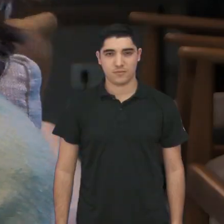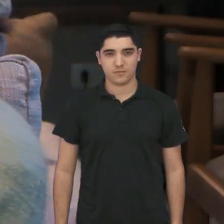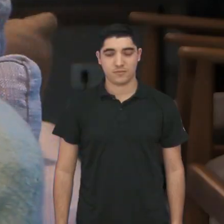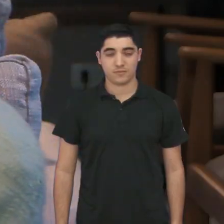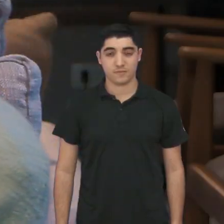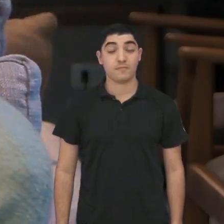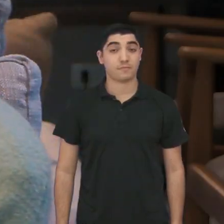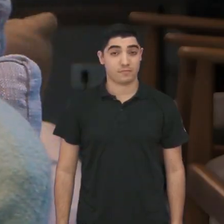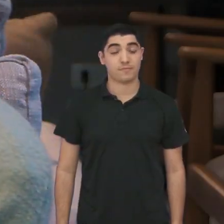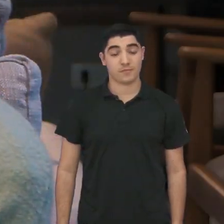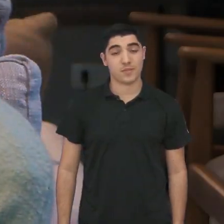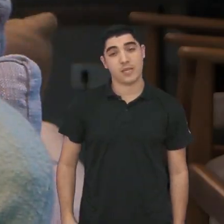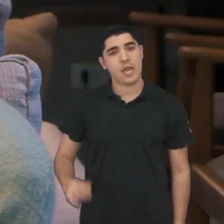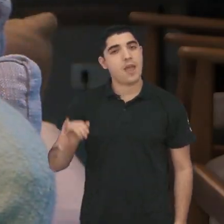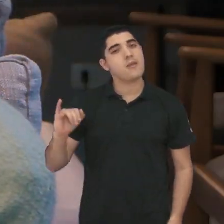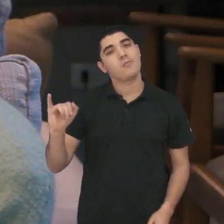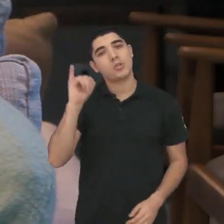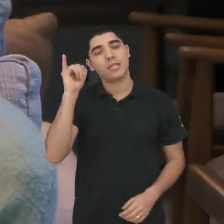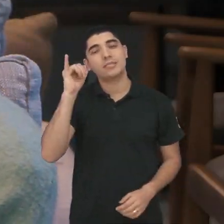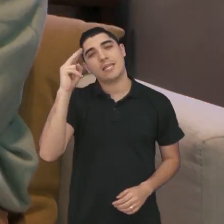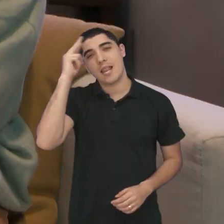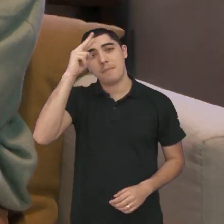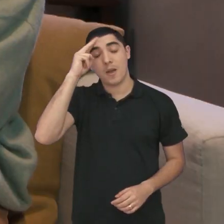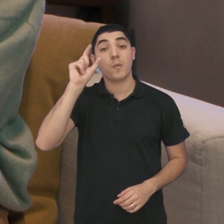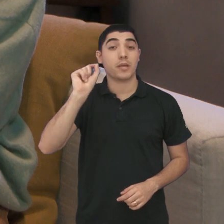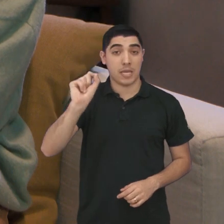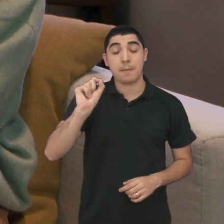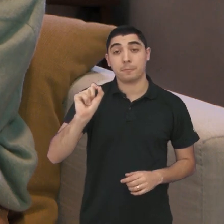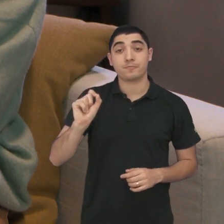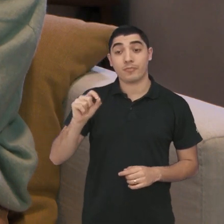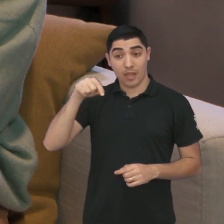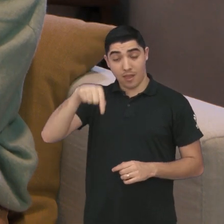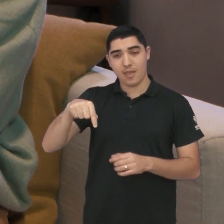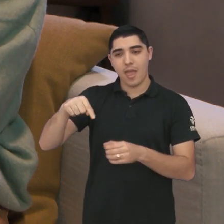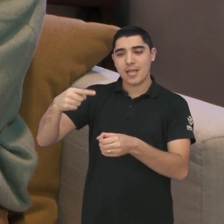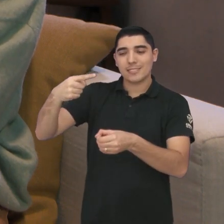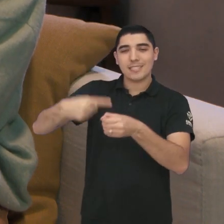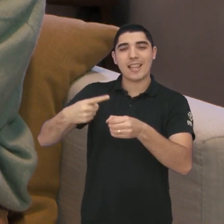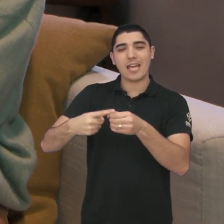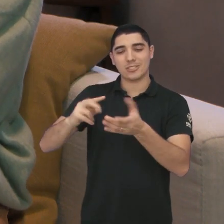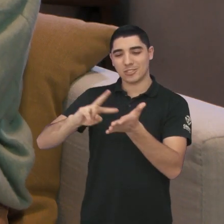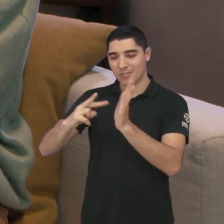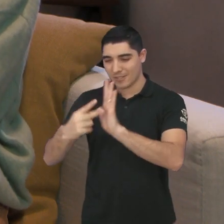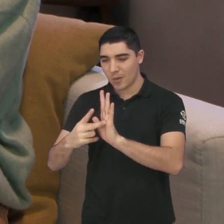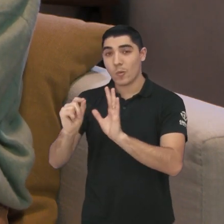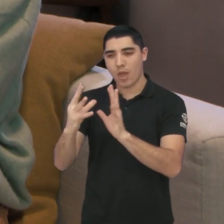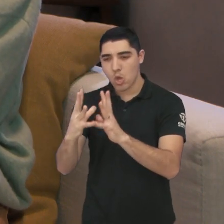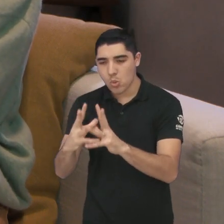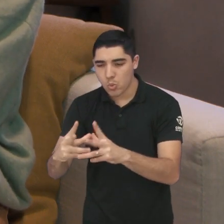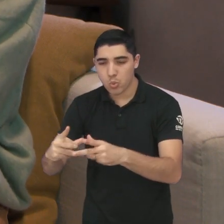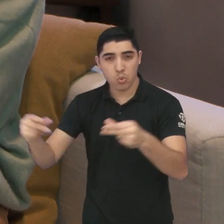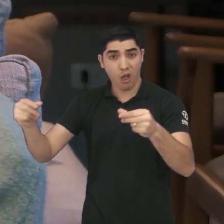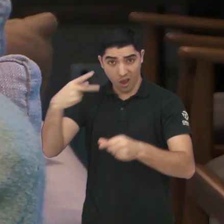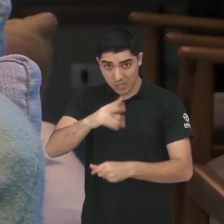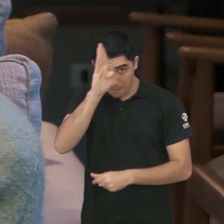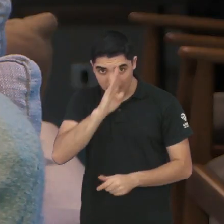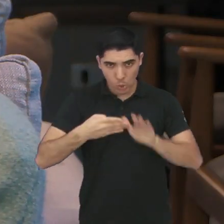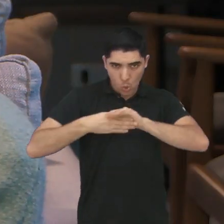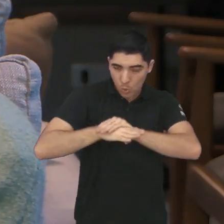É legal a gente primeiro pensar que essa ideia das cidades que curam não é uma ideia criada aqui no Brasil, né? Então,